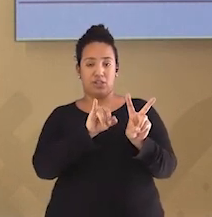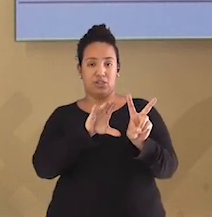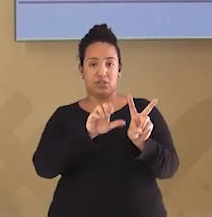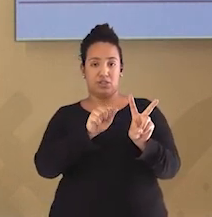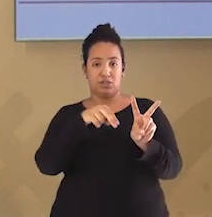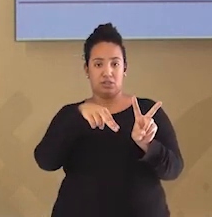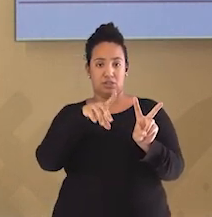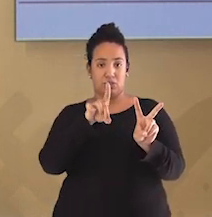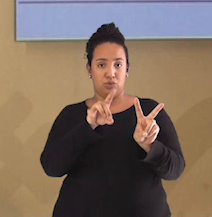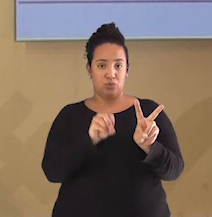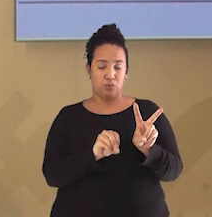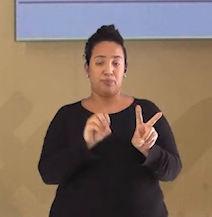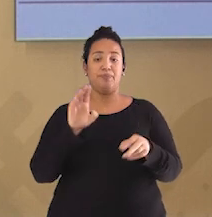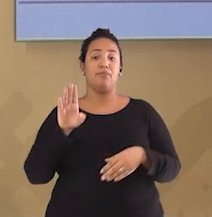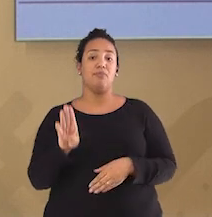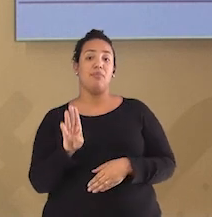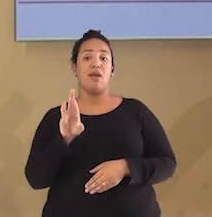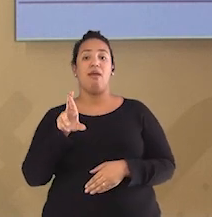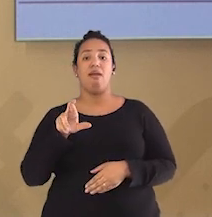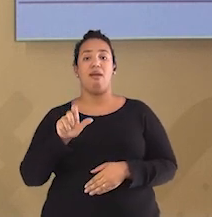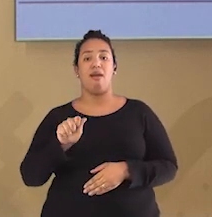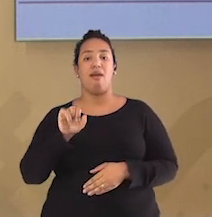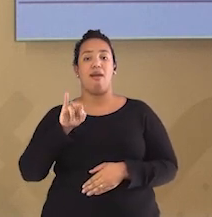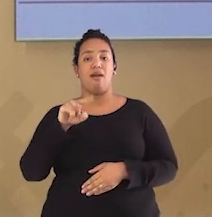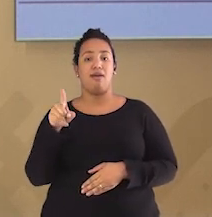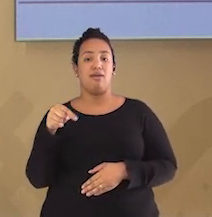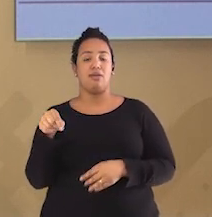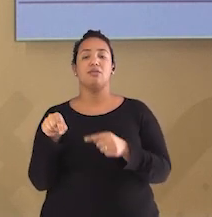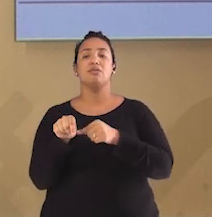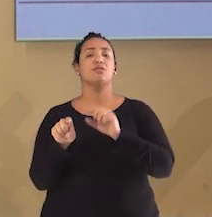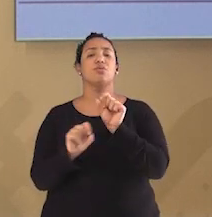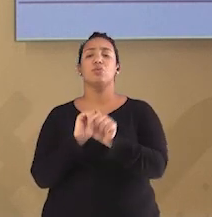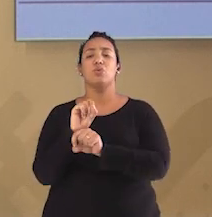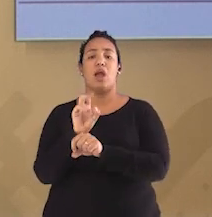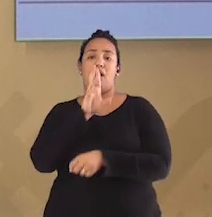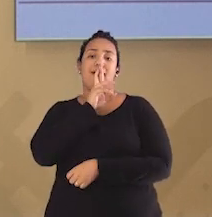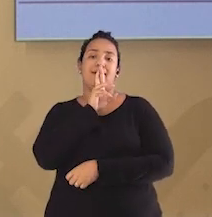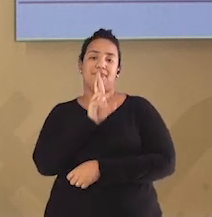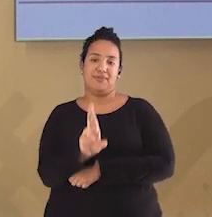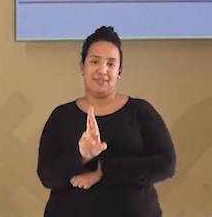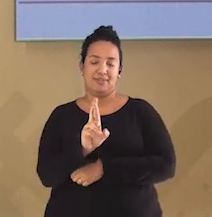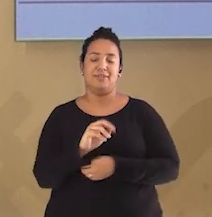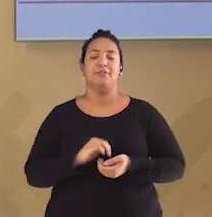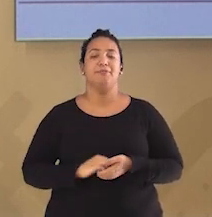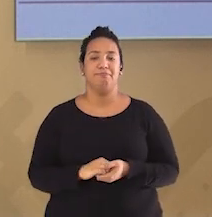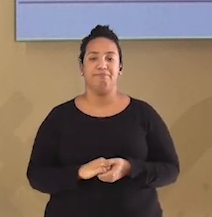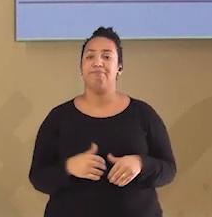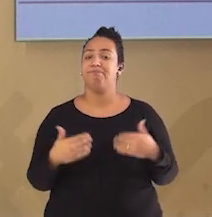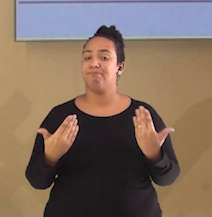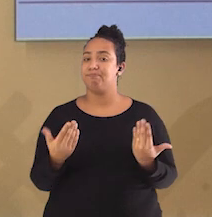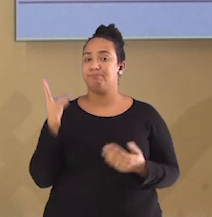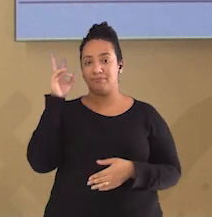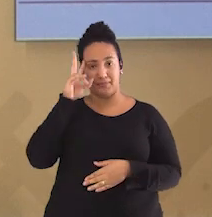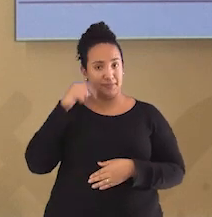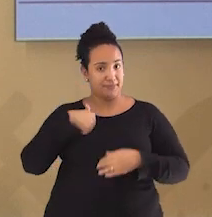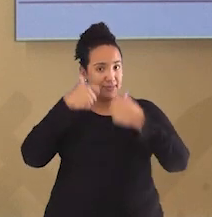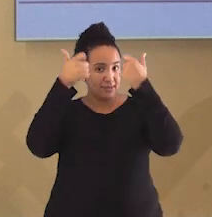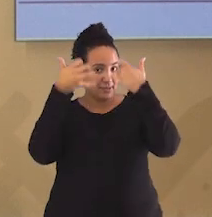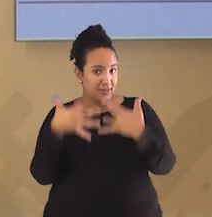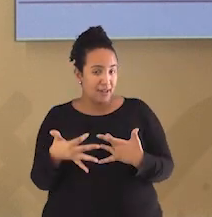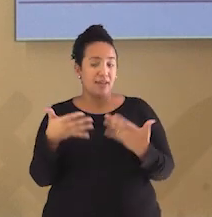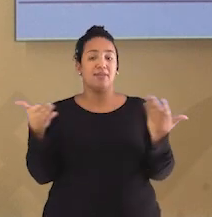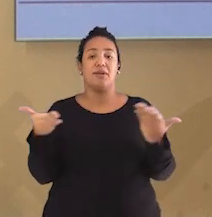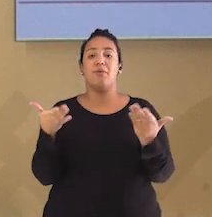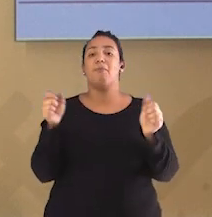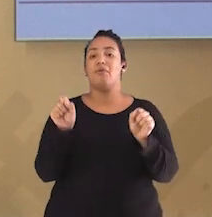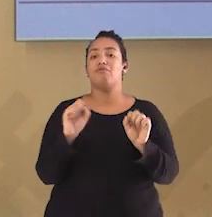nossa raiz. A raiz ela é a solução da operação de radiciação. E como eu falei,